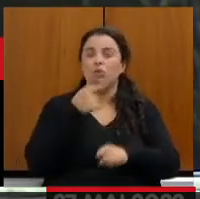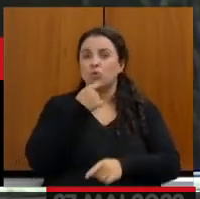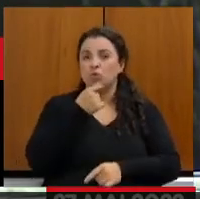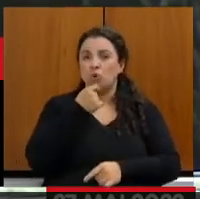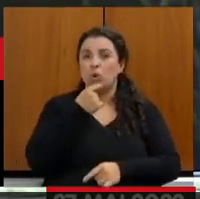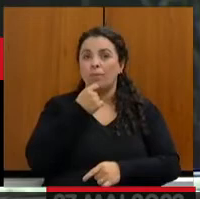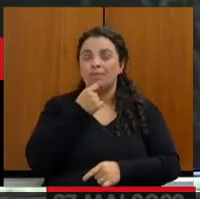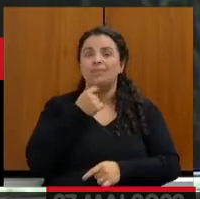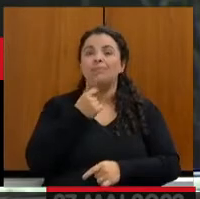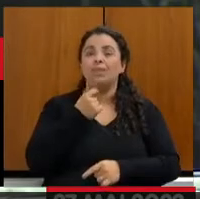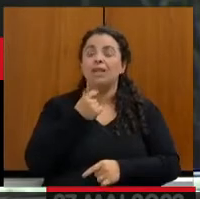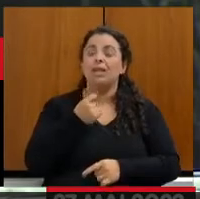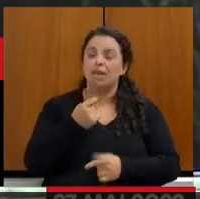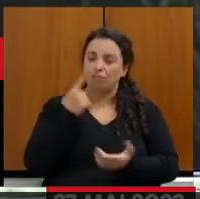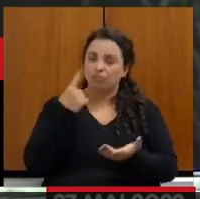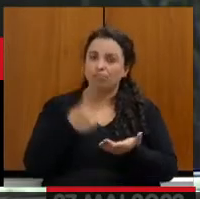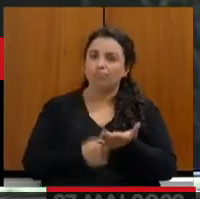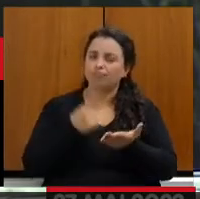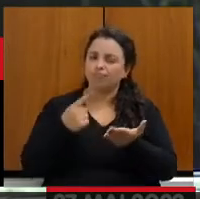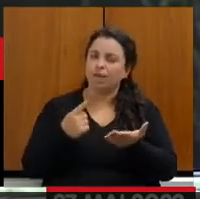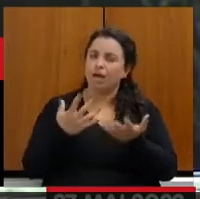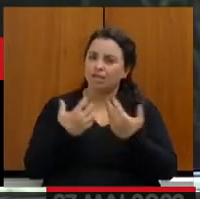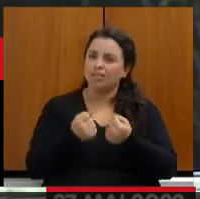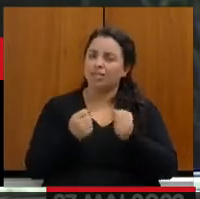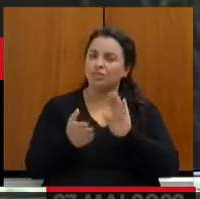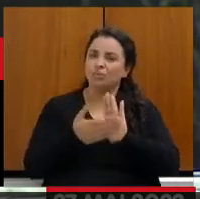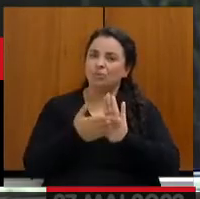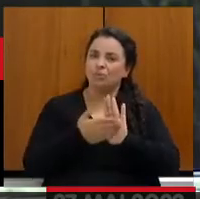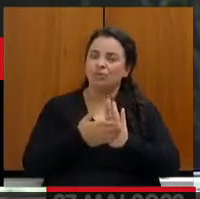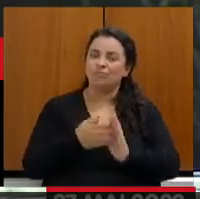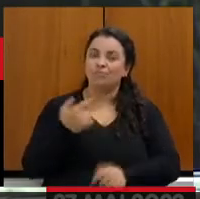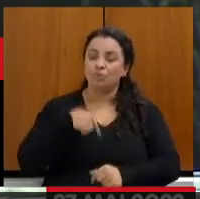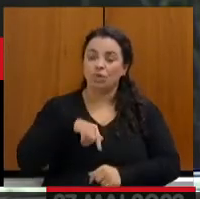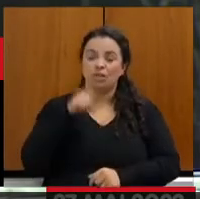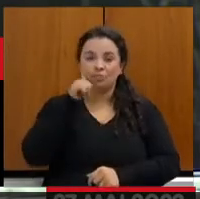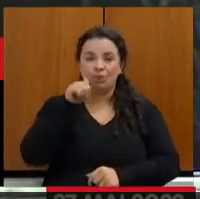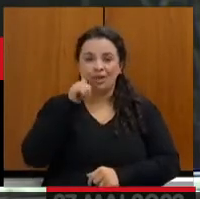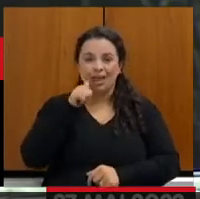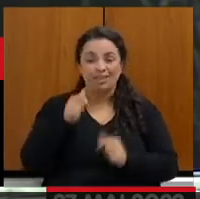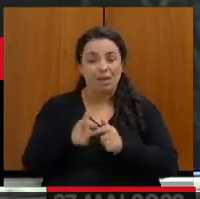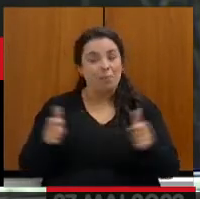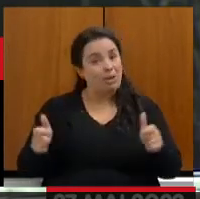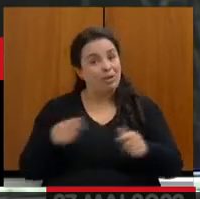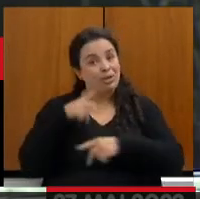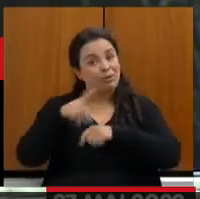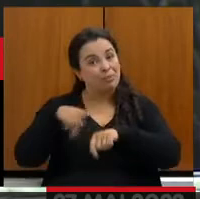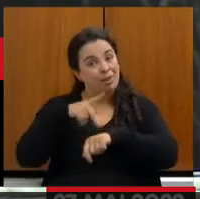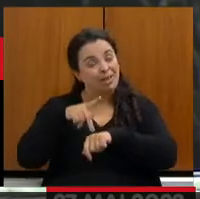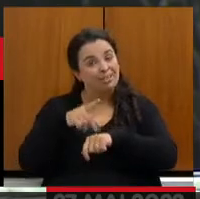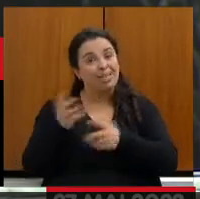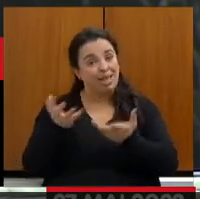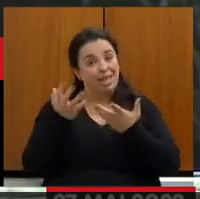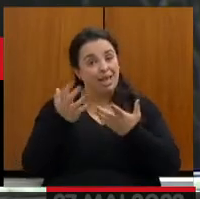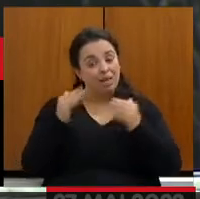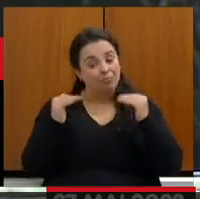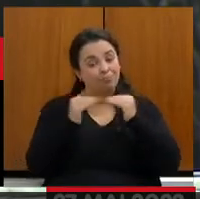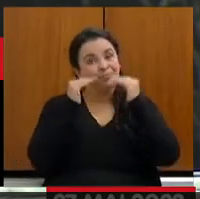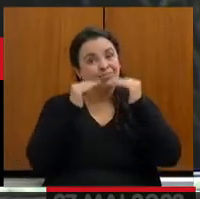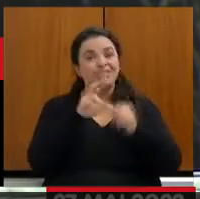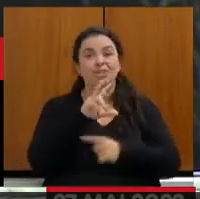proposta nós somos a maioria no país e queremos pelo menos cinquenta por cento desse espaço nos